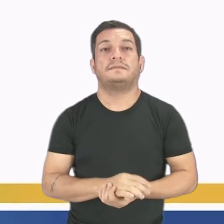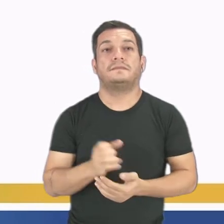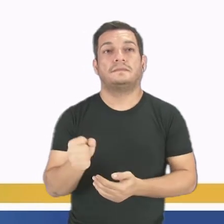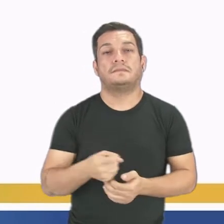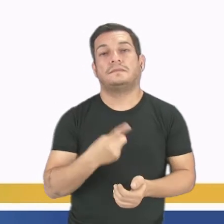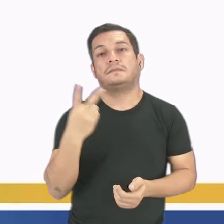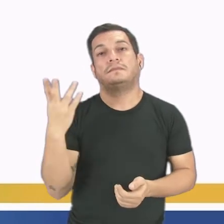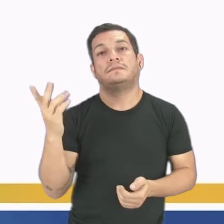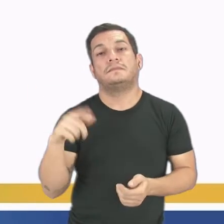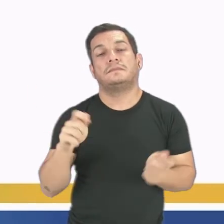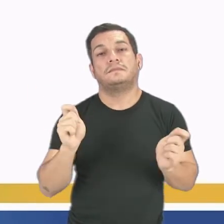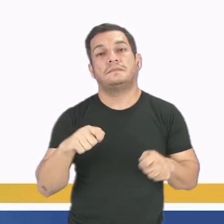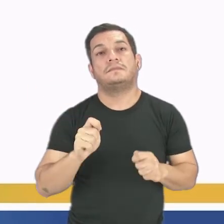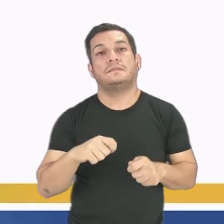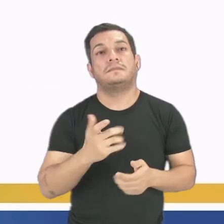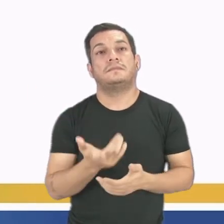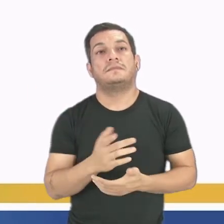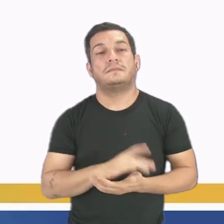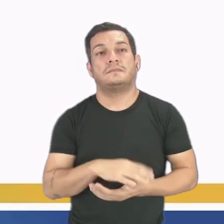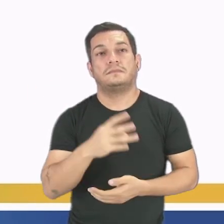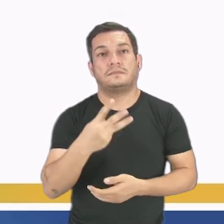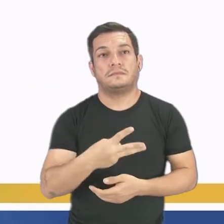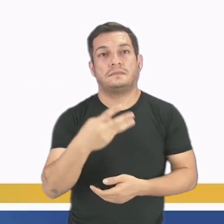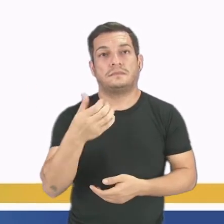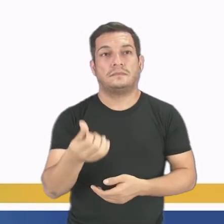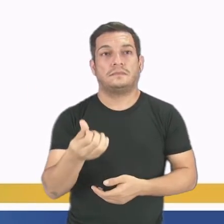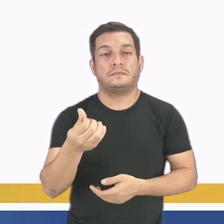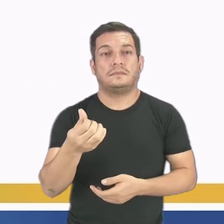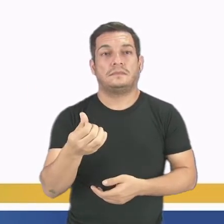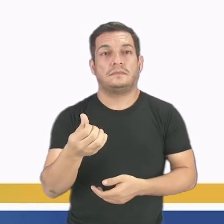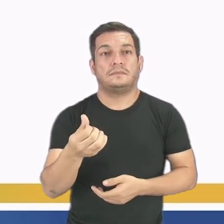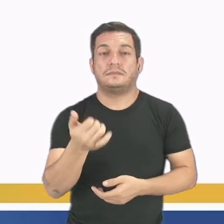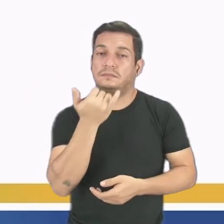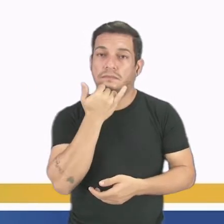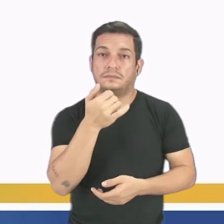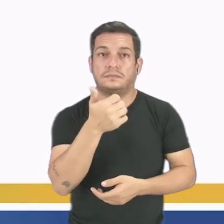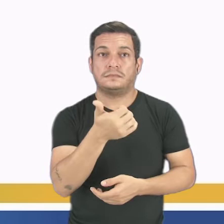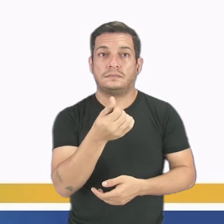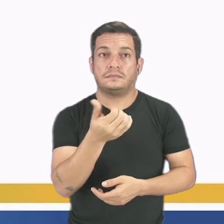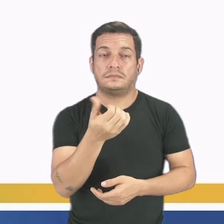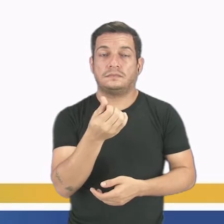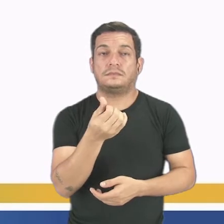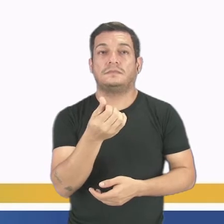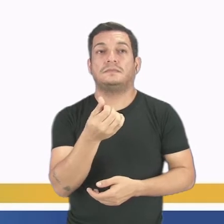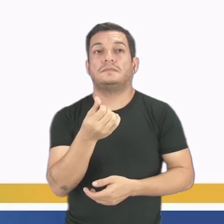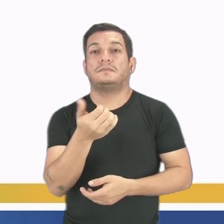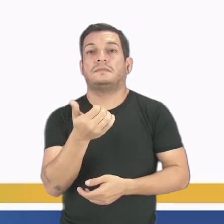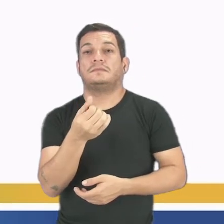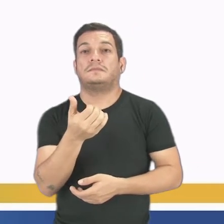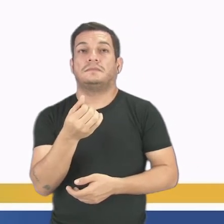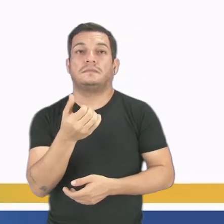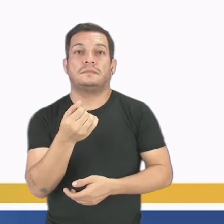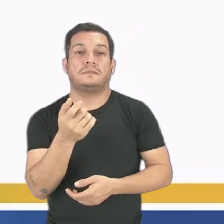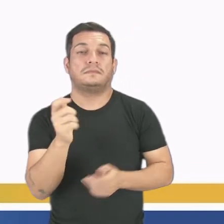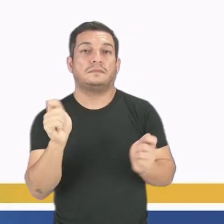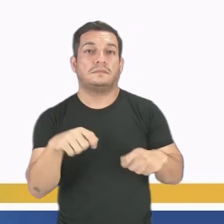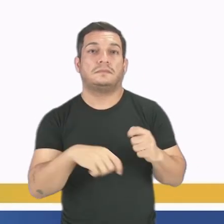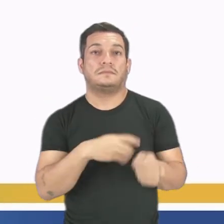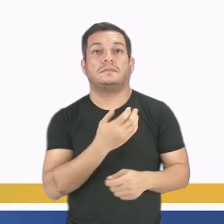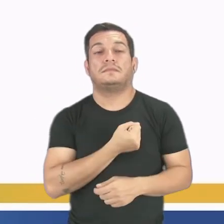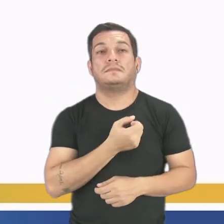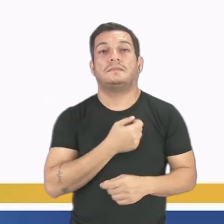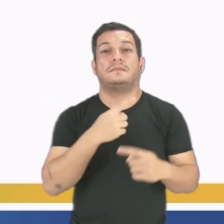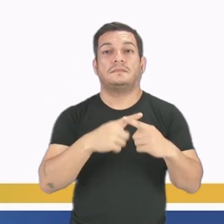são as possibilidades aqui? São 36, ou melhor, são 16. São 16 possibilidades de números